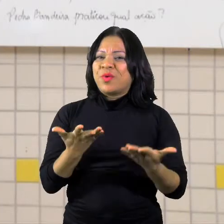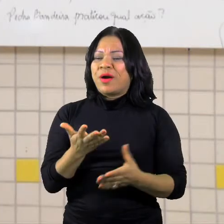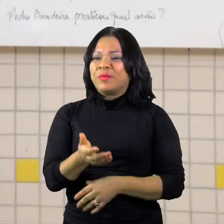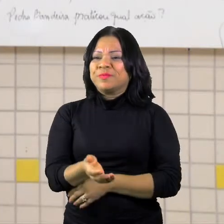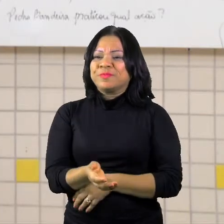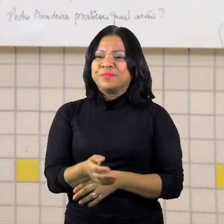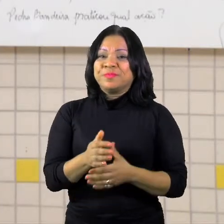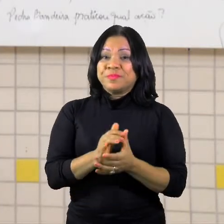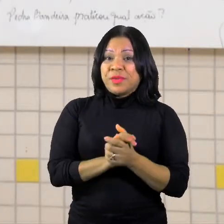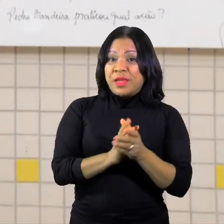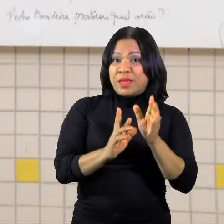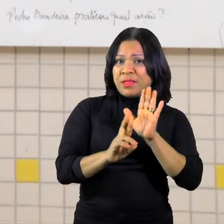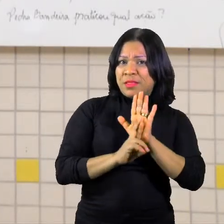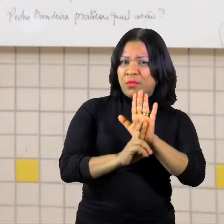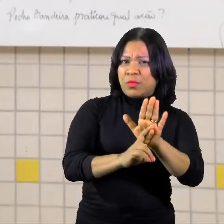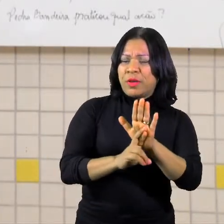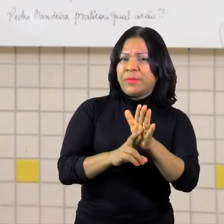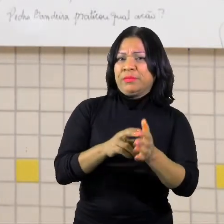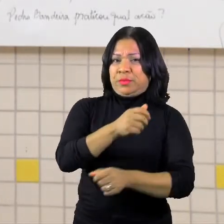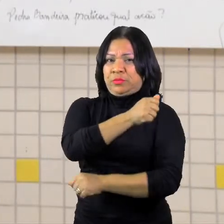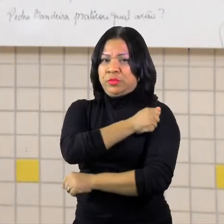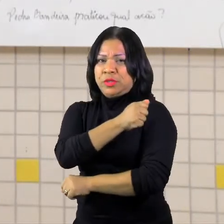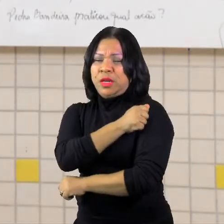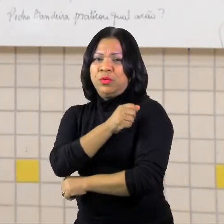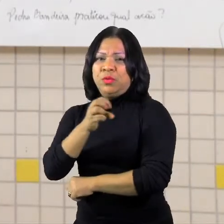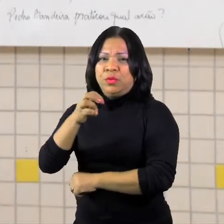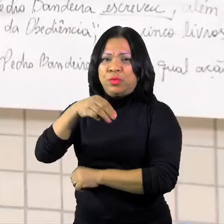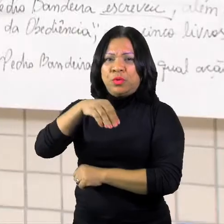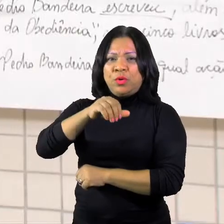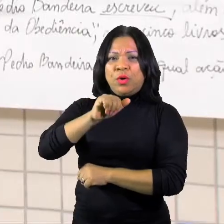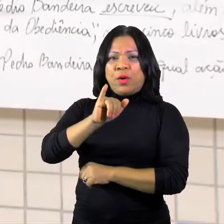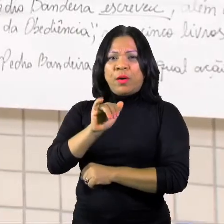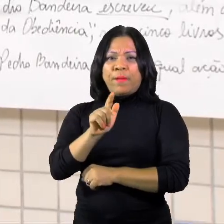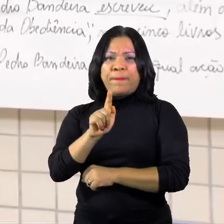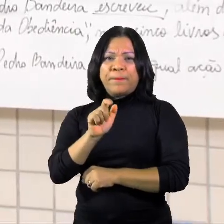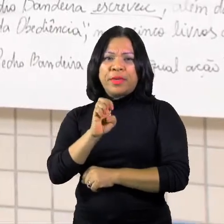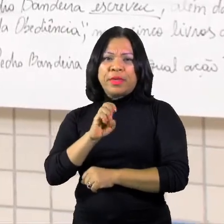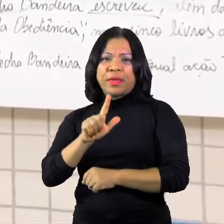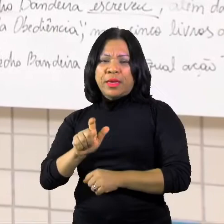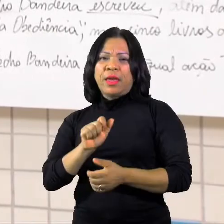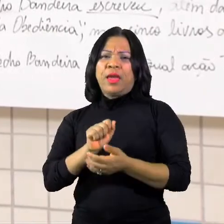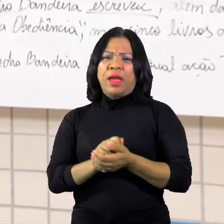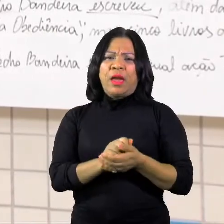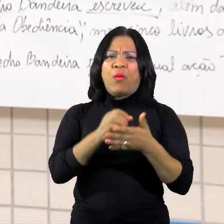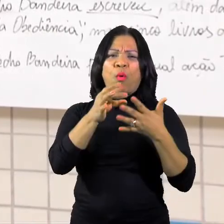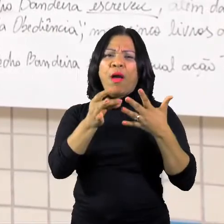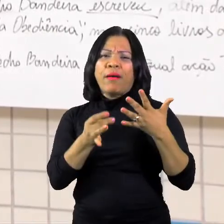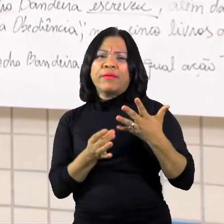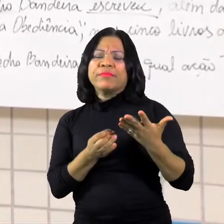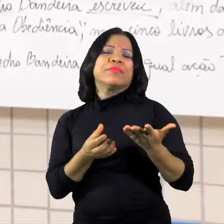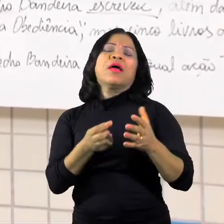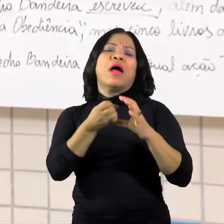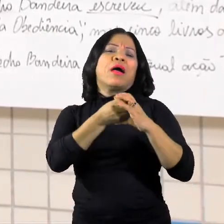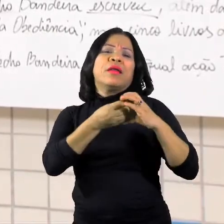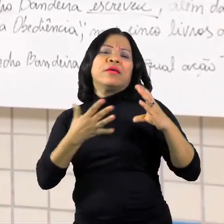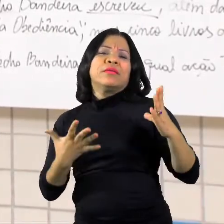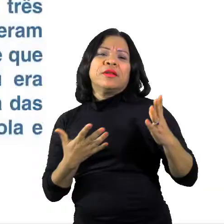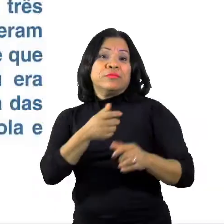o representante dos alunos era Miguel. Como é que era a característica do Miguel? Miguel era um aluno